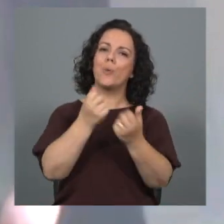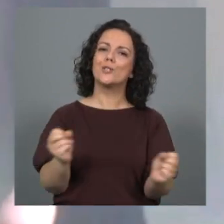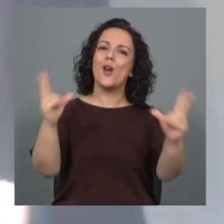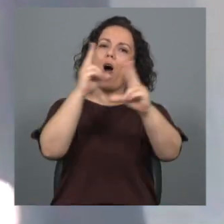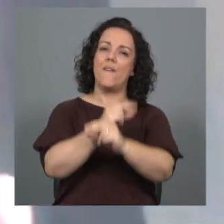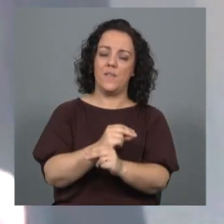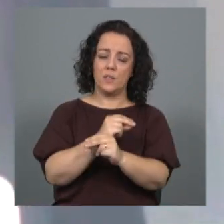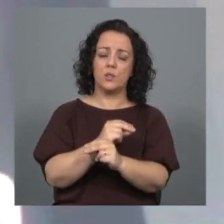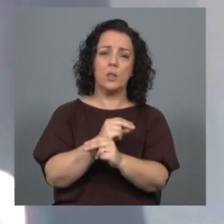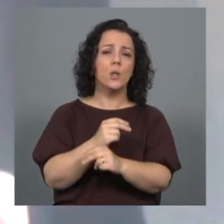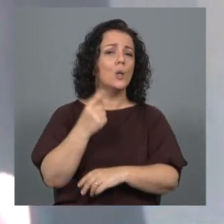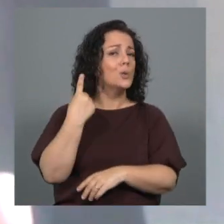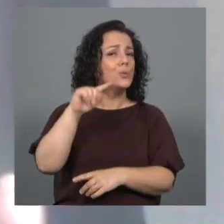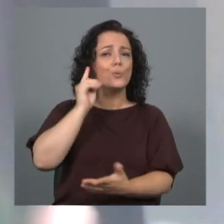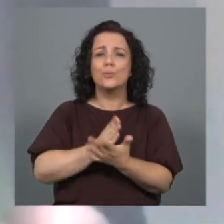os nossos